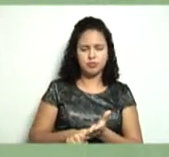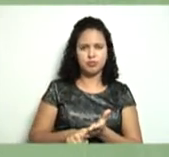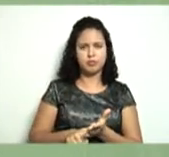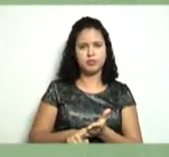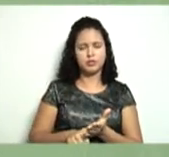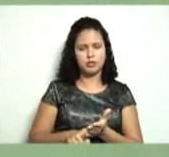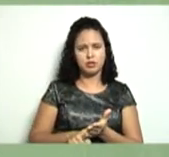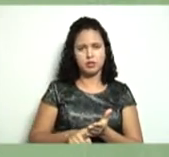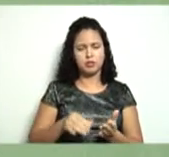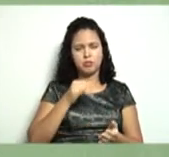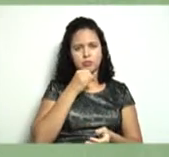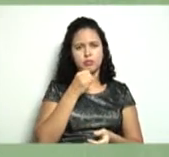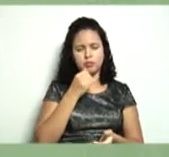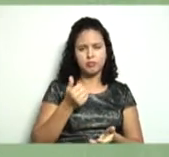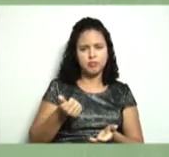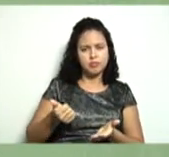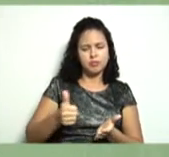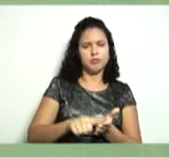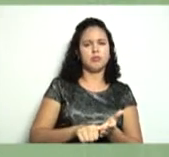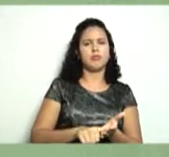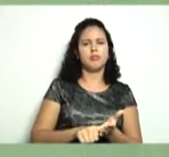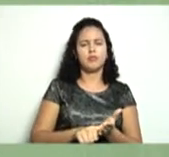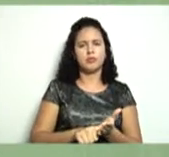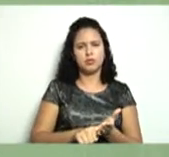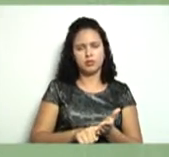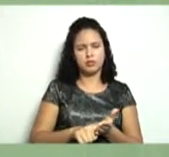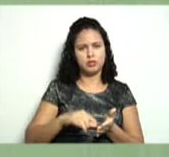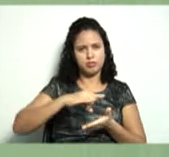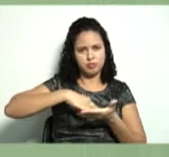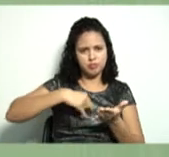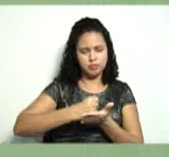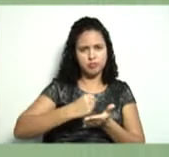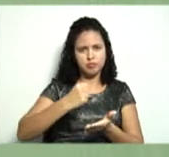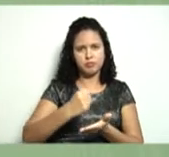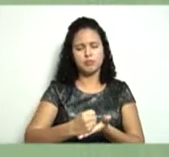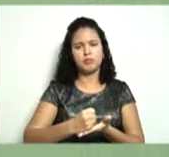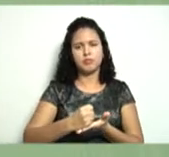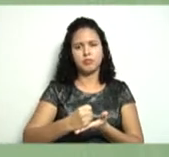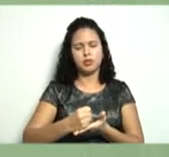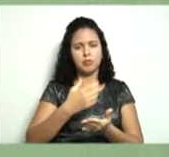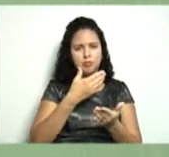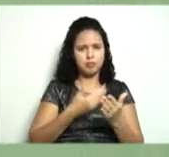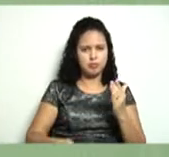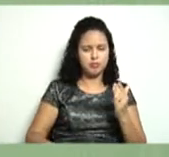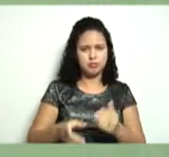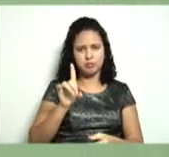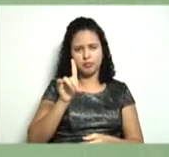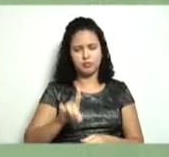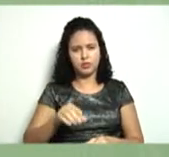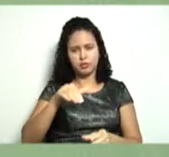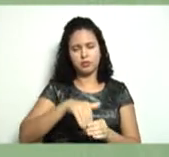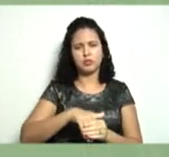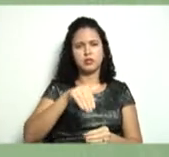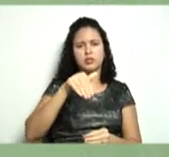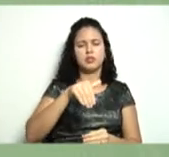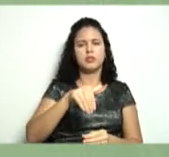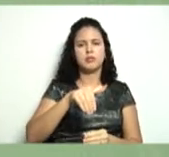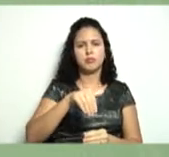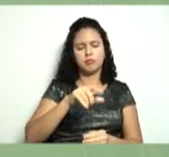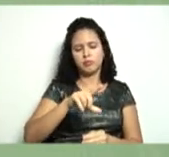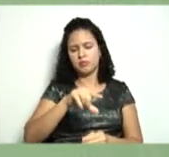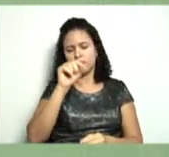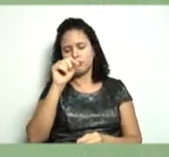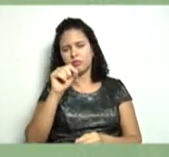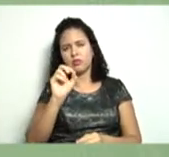O associado que tiver relação empregatícia com a cooperativa perde o direito de votar e ser votado